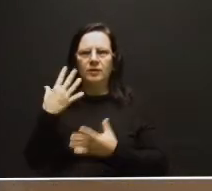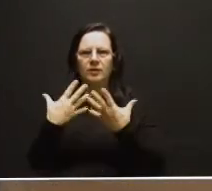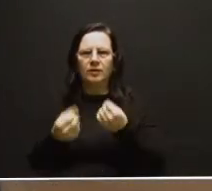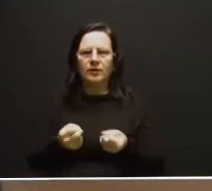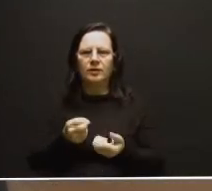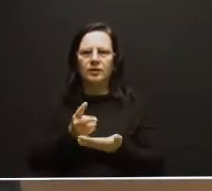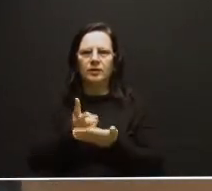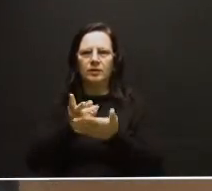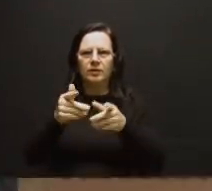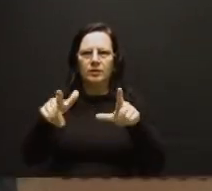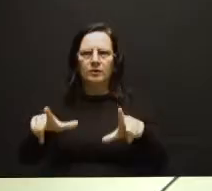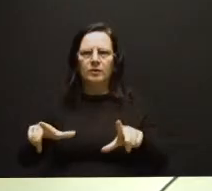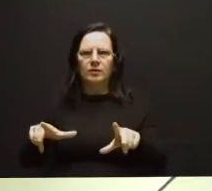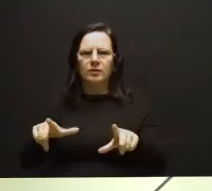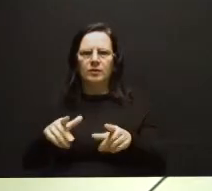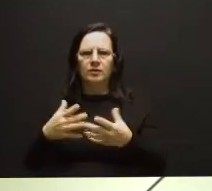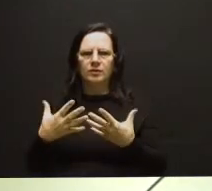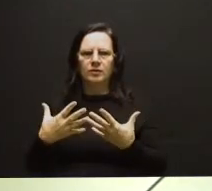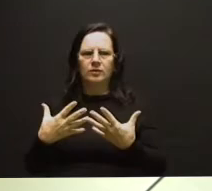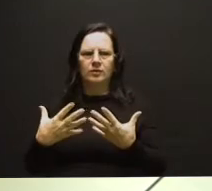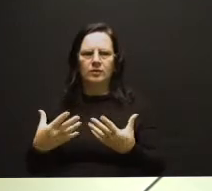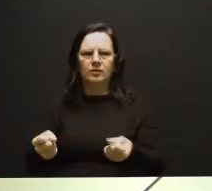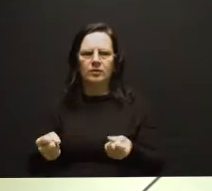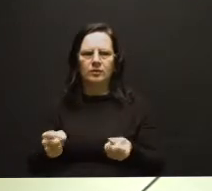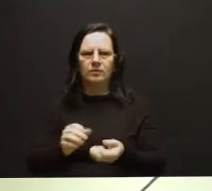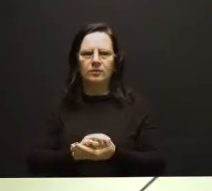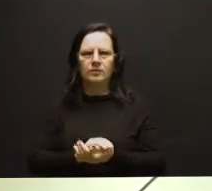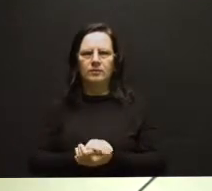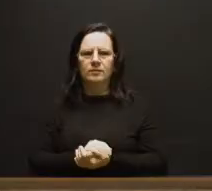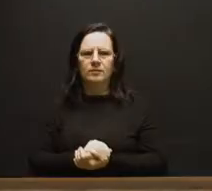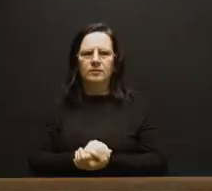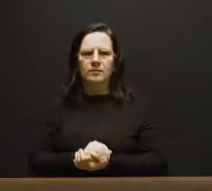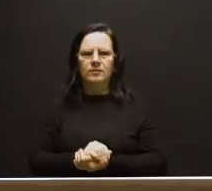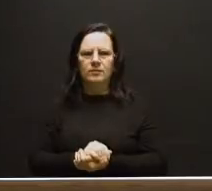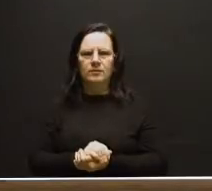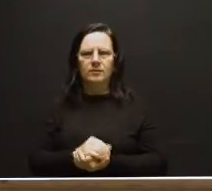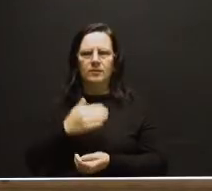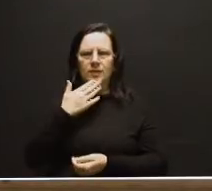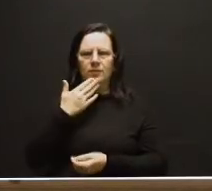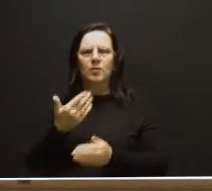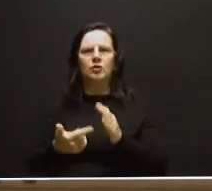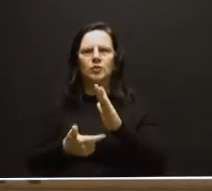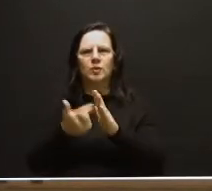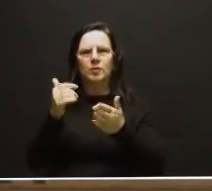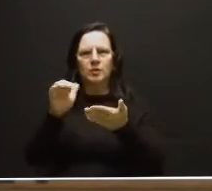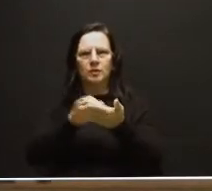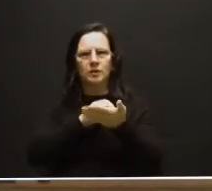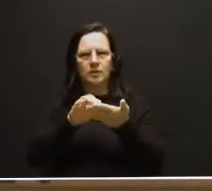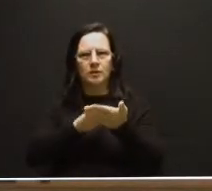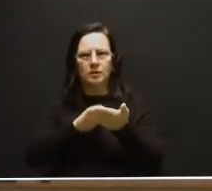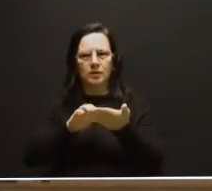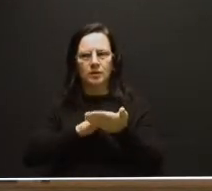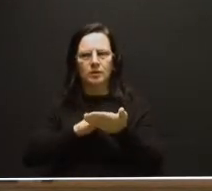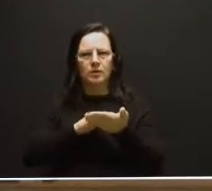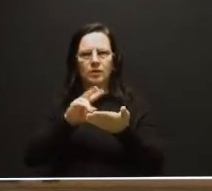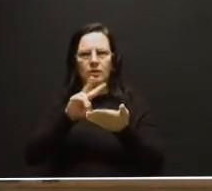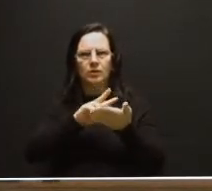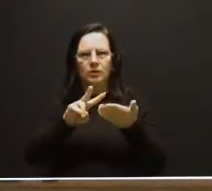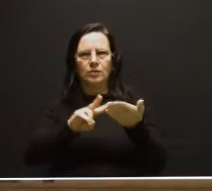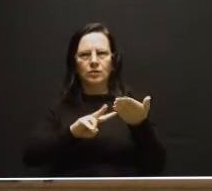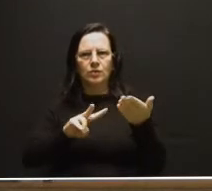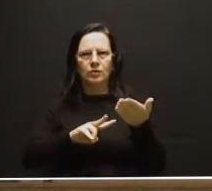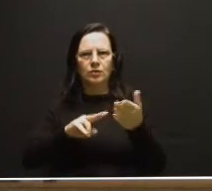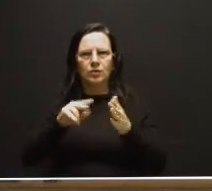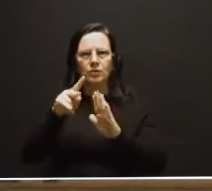permaneçam como se encontram aprovado solicito ao senhor primeiro secretário que proceda à leitura